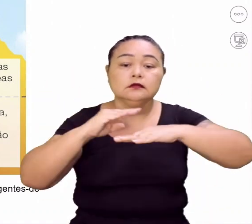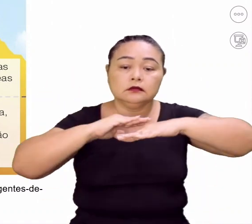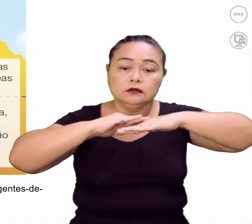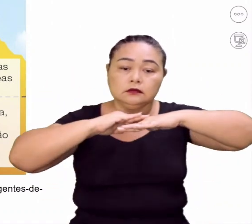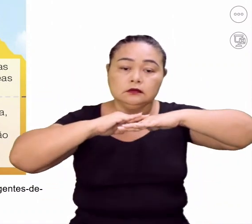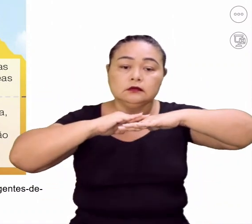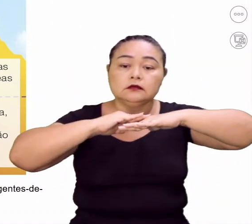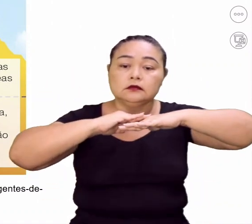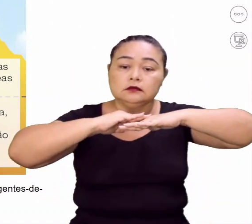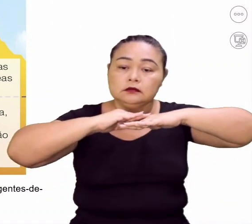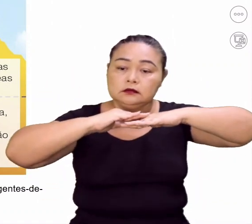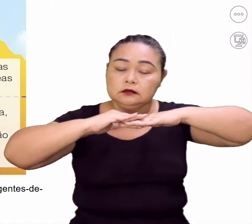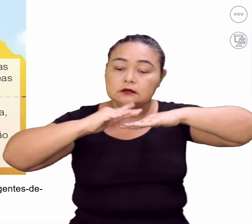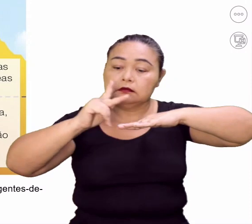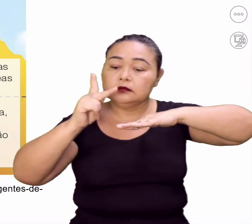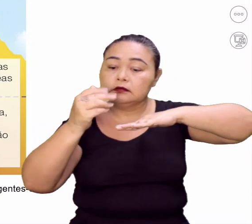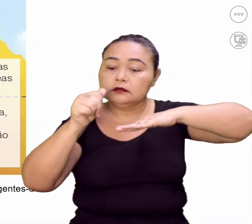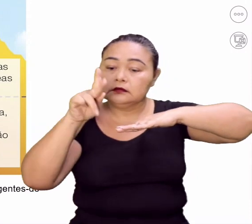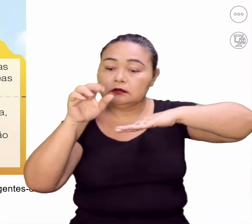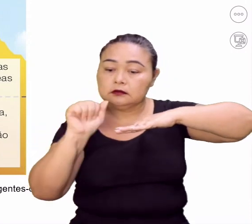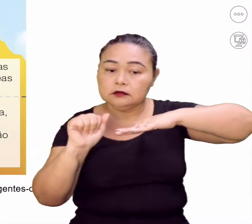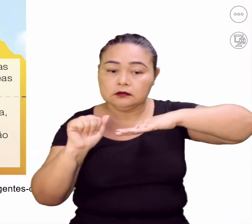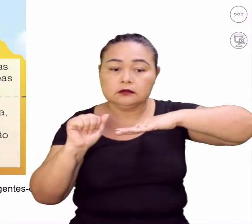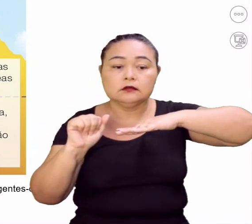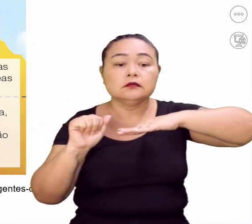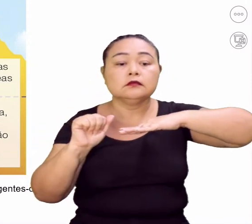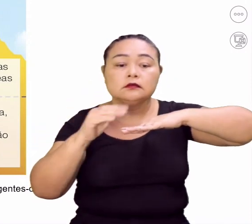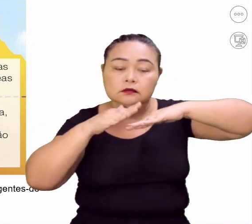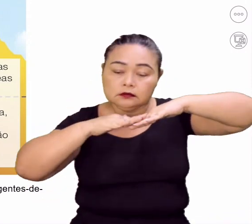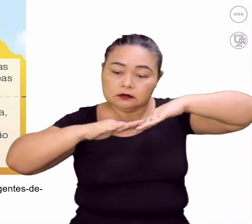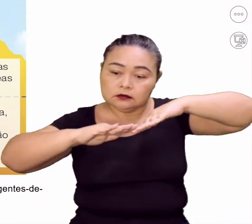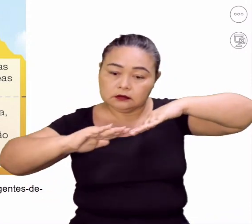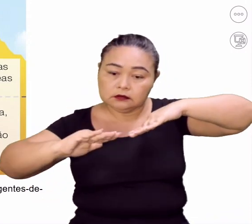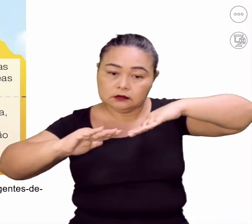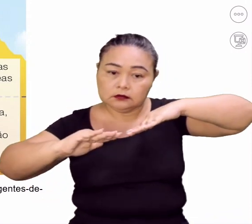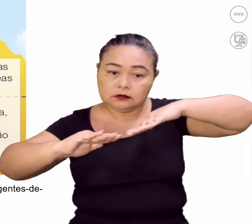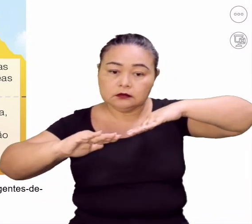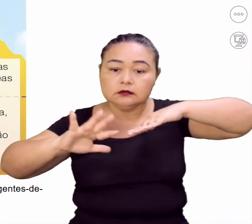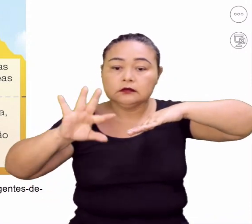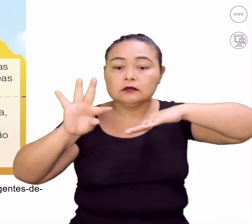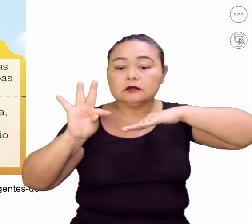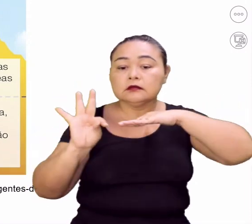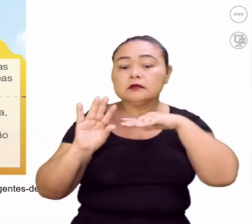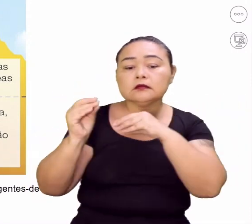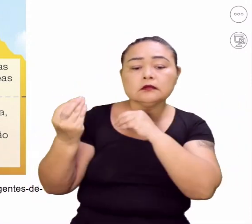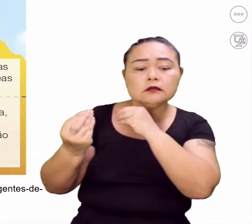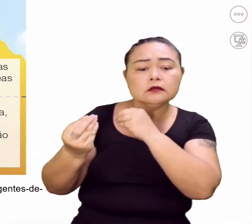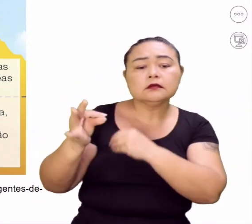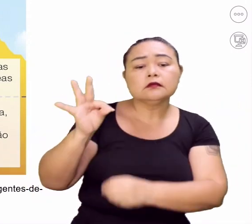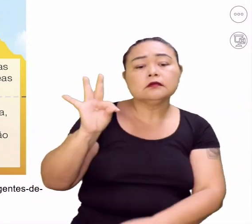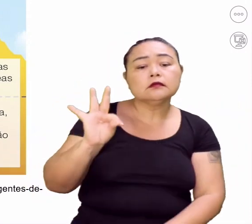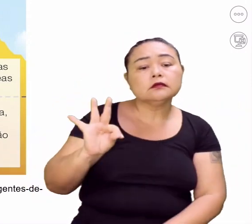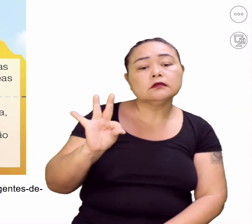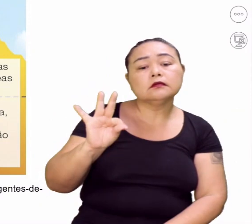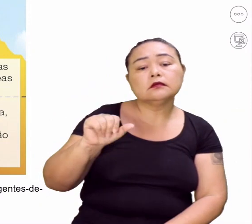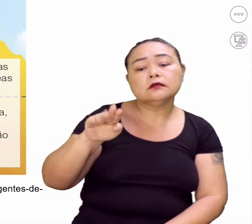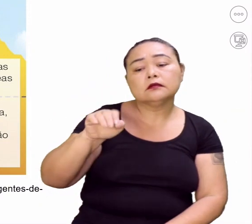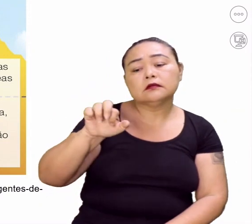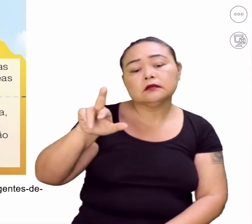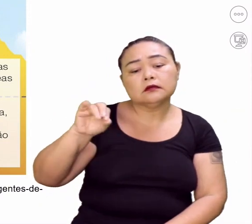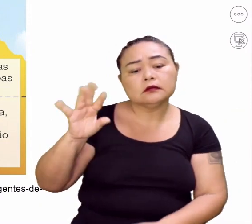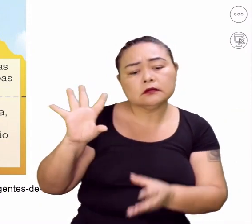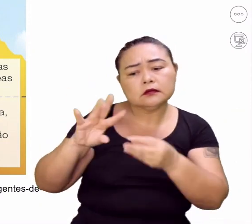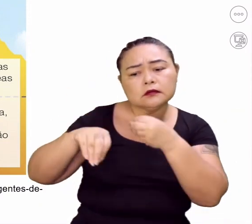planalto, chapada, depressão e tabuleiro, né, professor Jorge? É isso aí. Então, aqui,